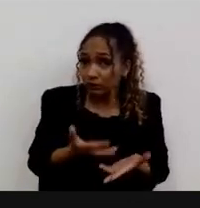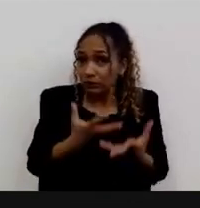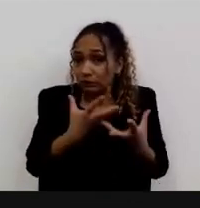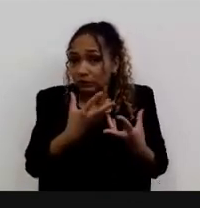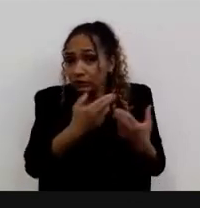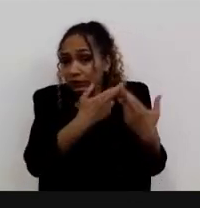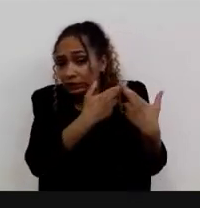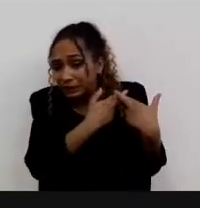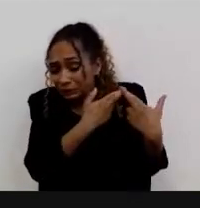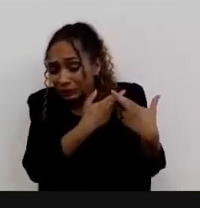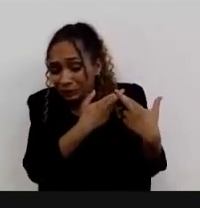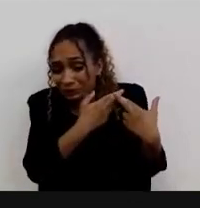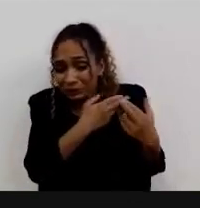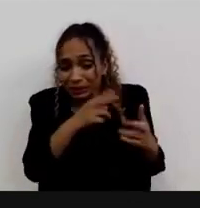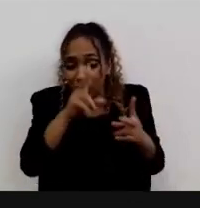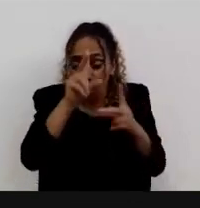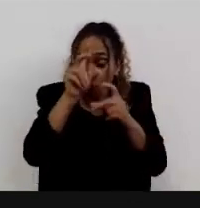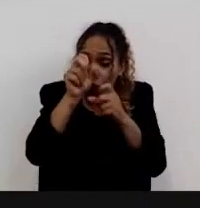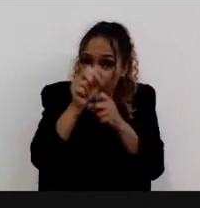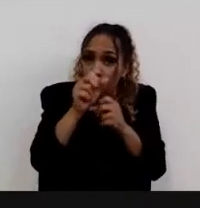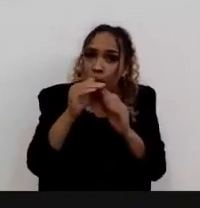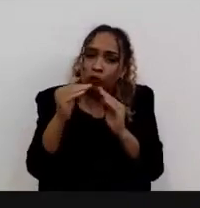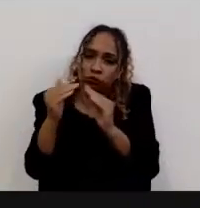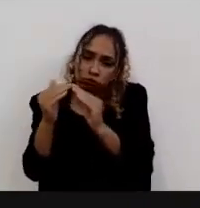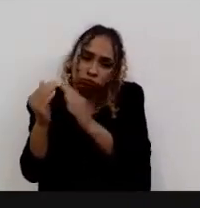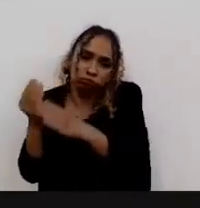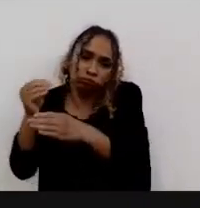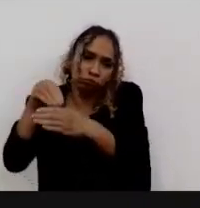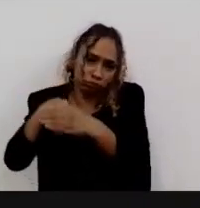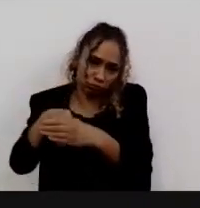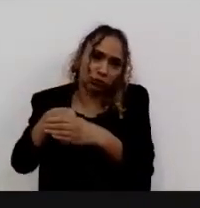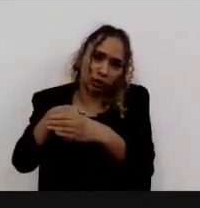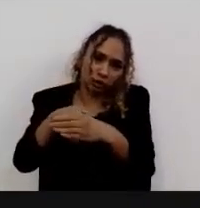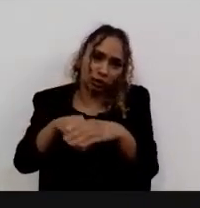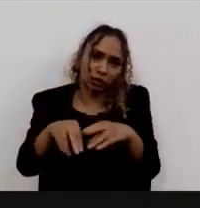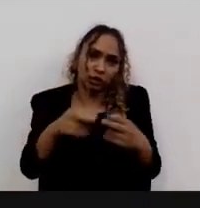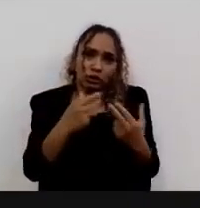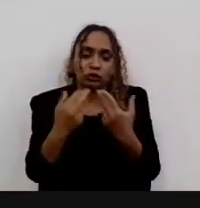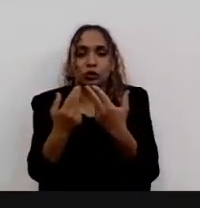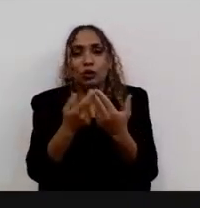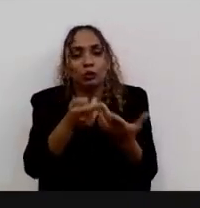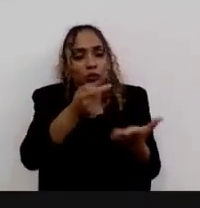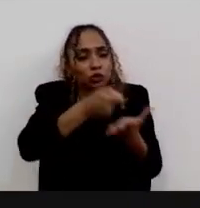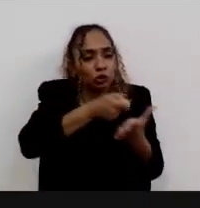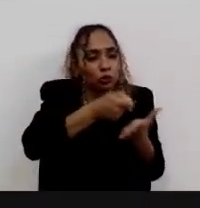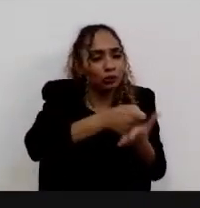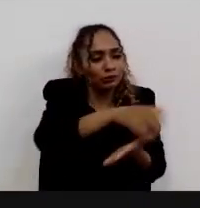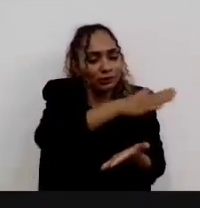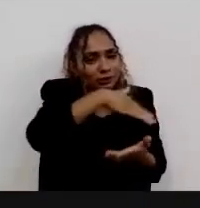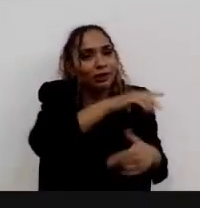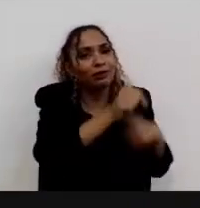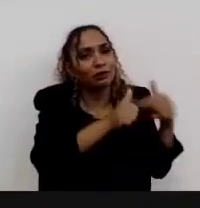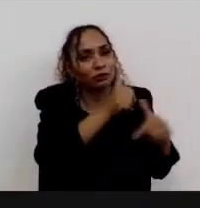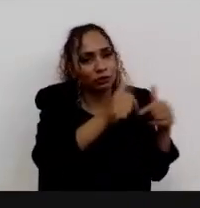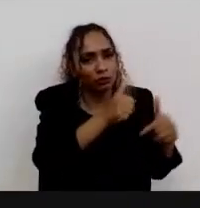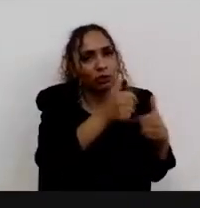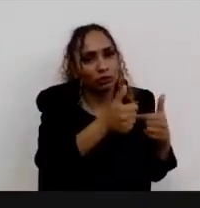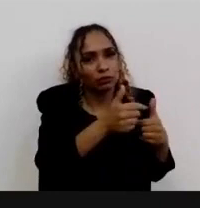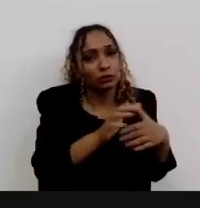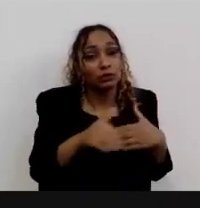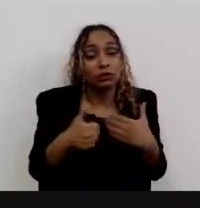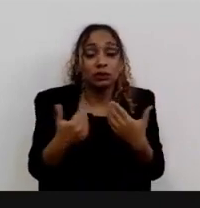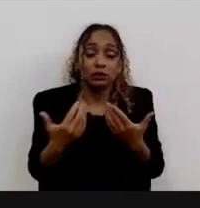uma carga muito maior dentro de casa e também são igualmente cobradas nos ambientes de trabalho.